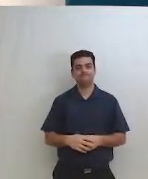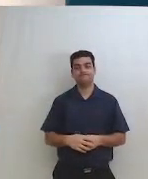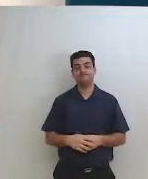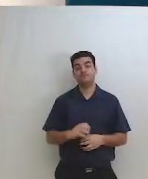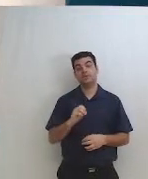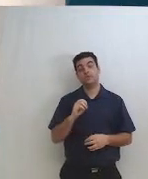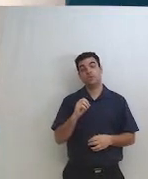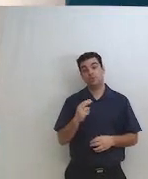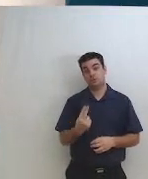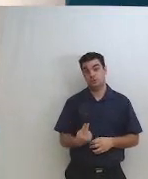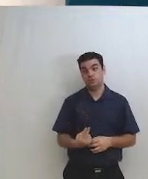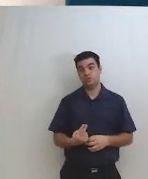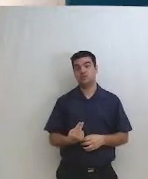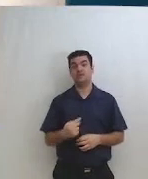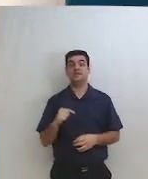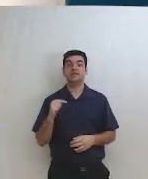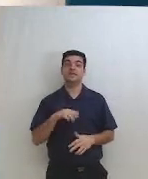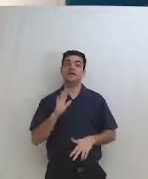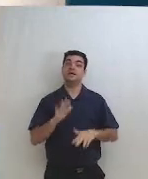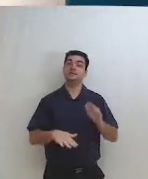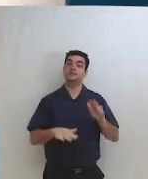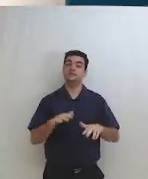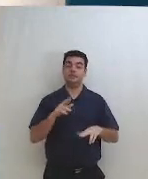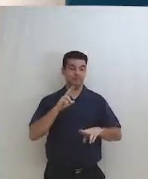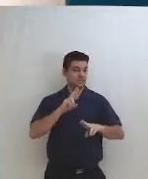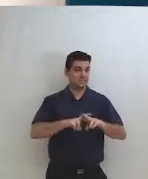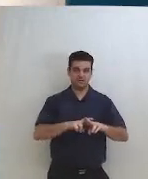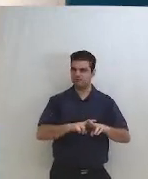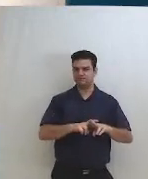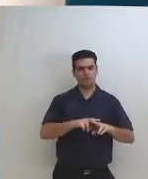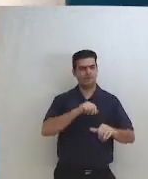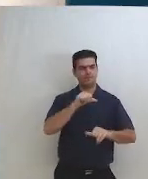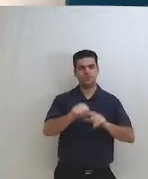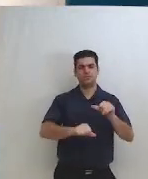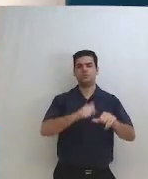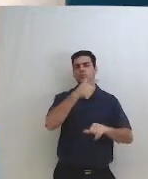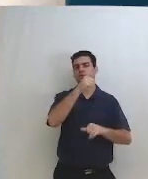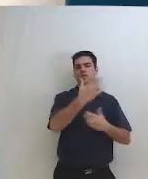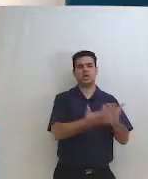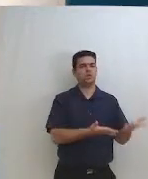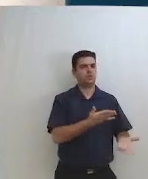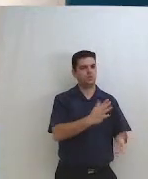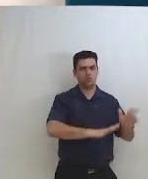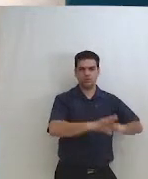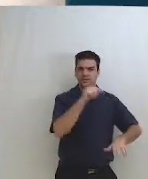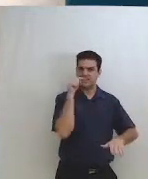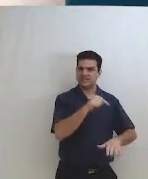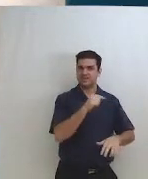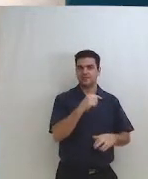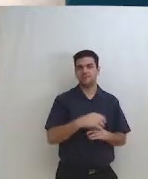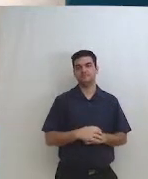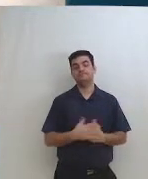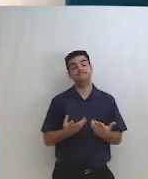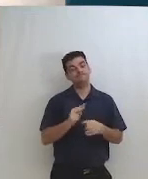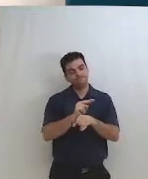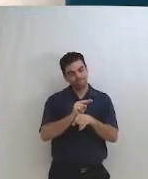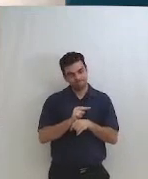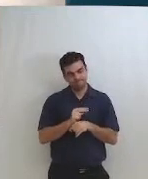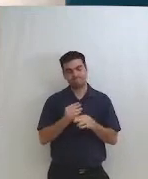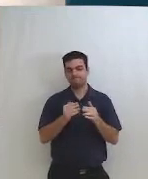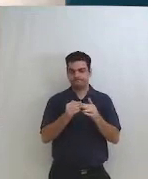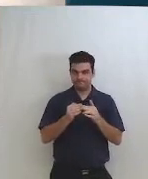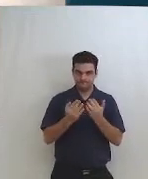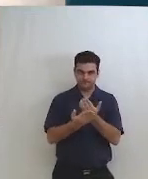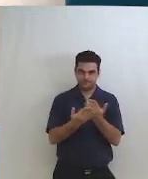até mesmo substituída por outra medida cautelar menos gravosa. A defesa, penhoradamente,